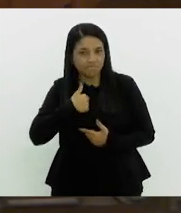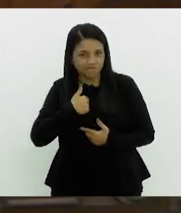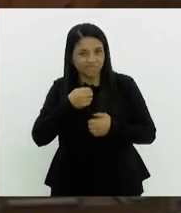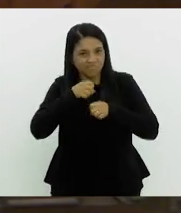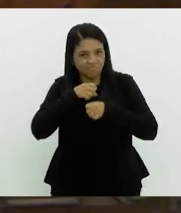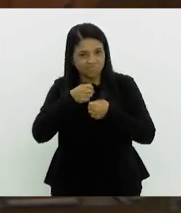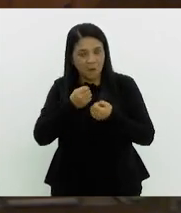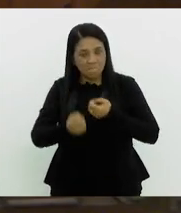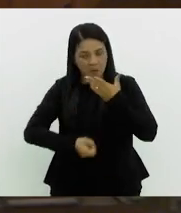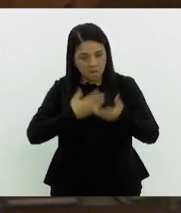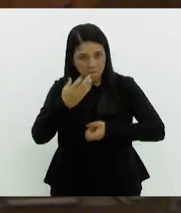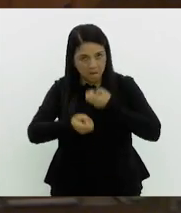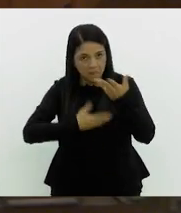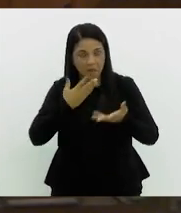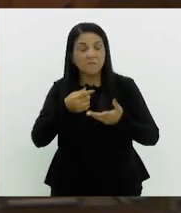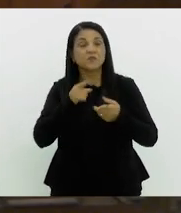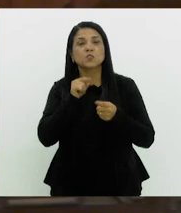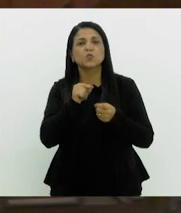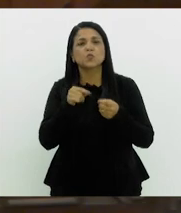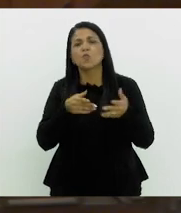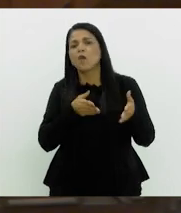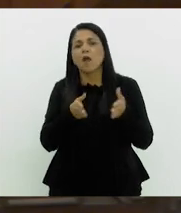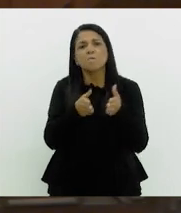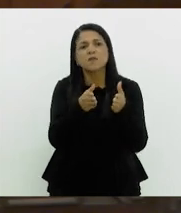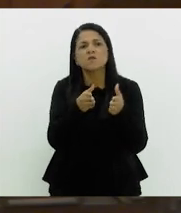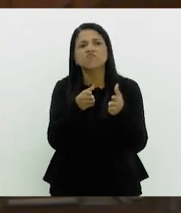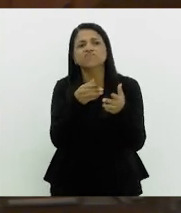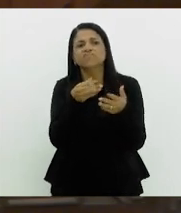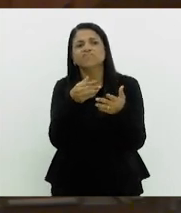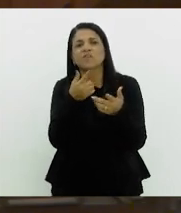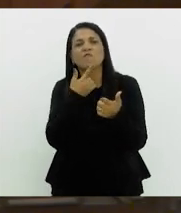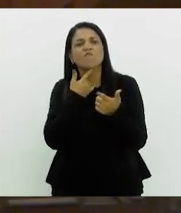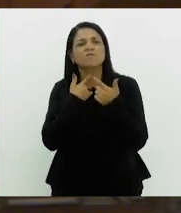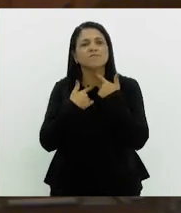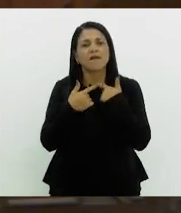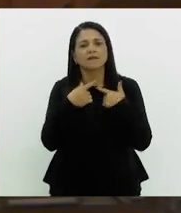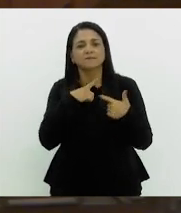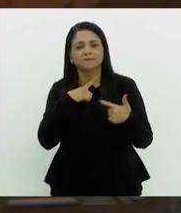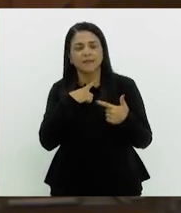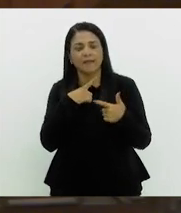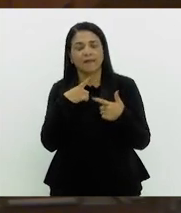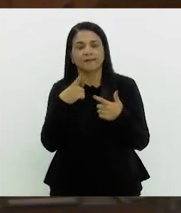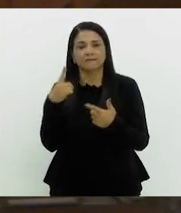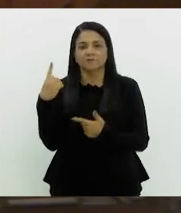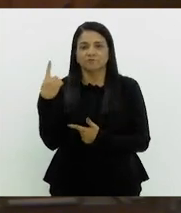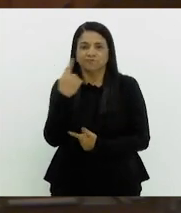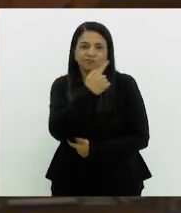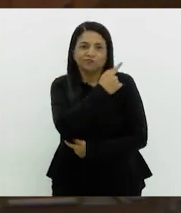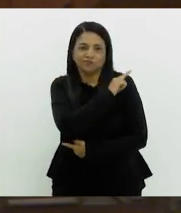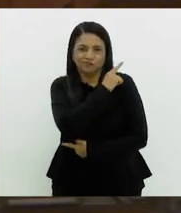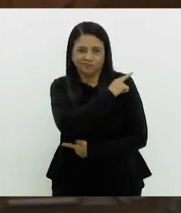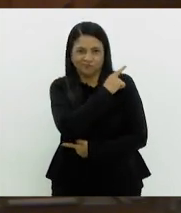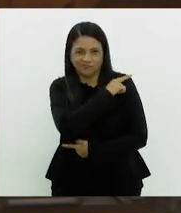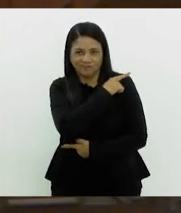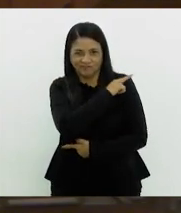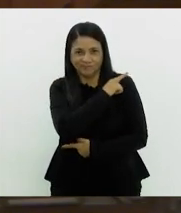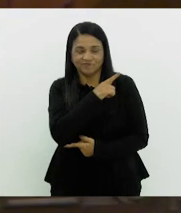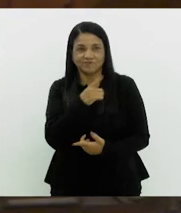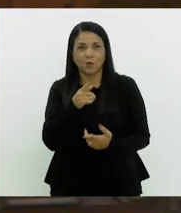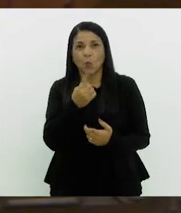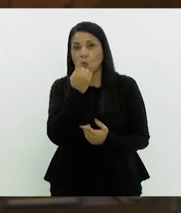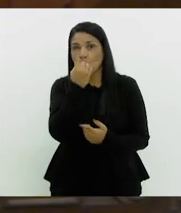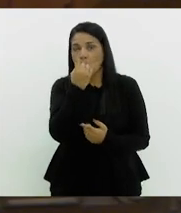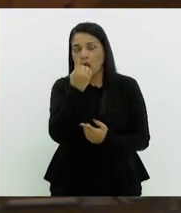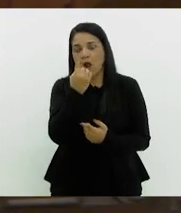são os nossos caminhos, o que a gente pretende fazer nessa gestão que completa aproximadamente um ano e